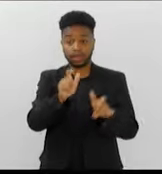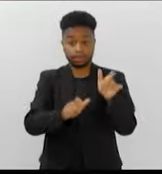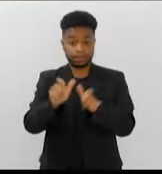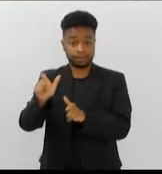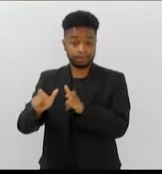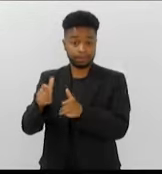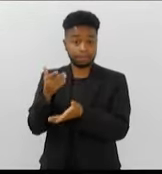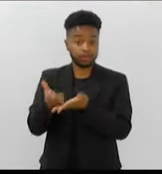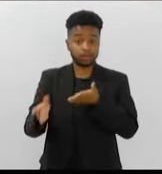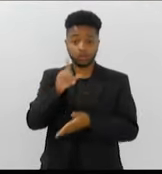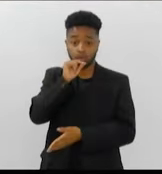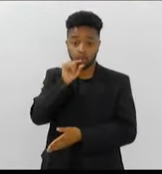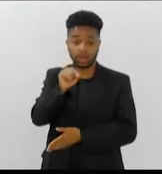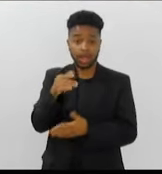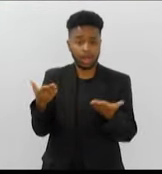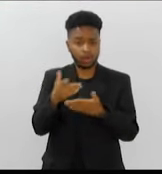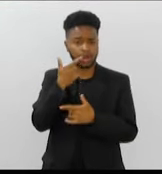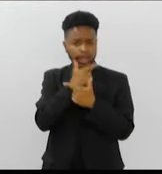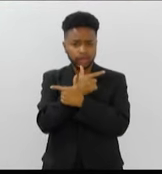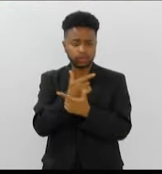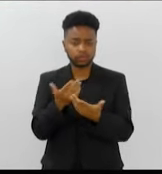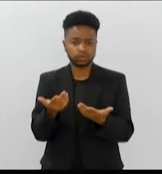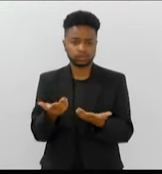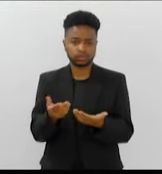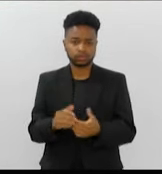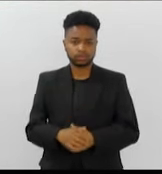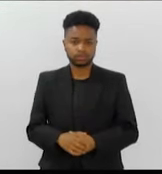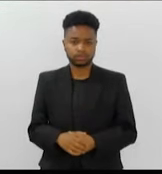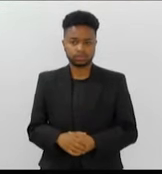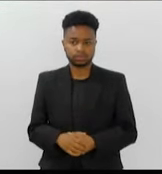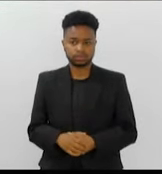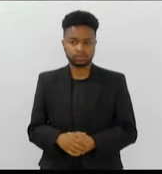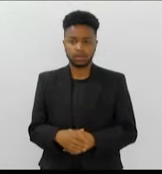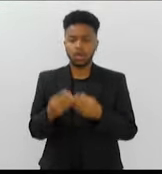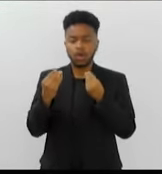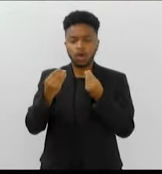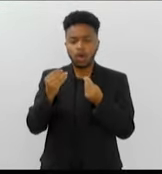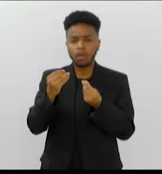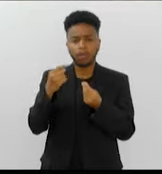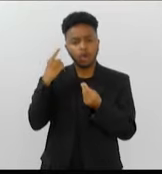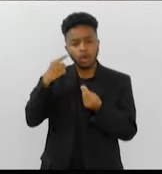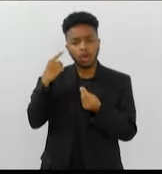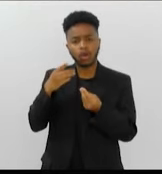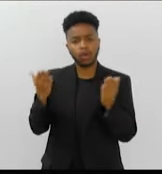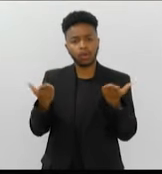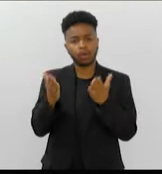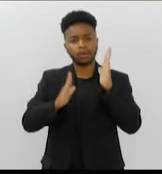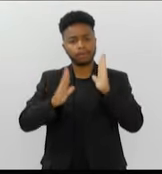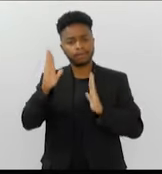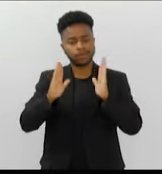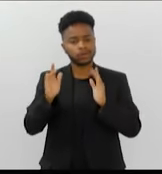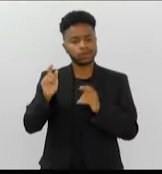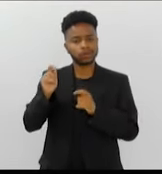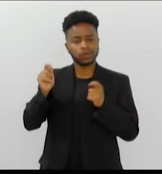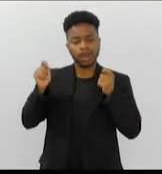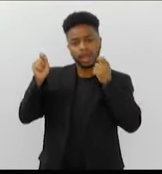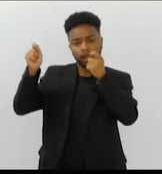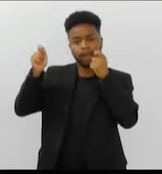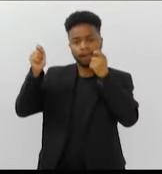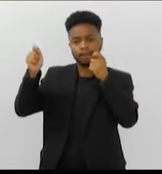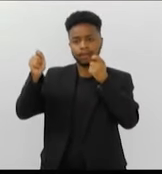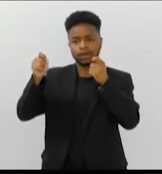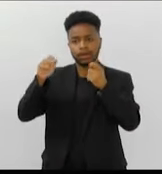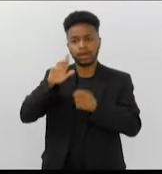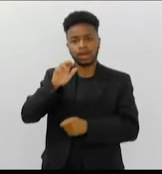o Twitter e estão rindo, cara. E que loucura, gente, plena campanha, o nosso Ramagem,